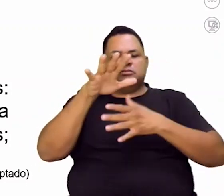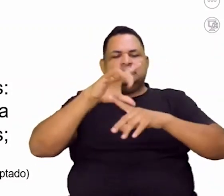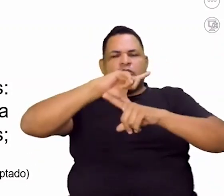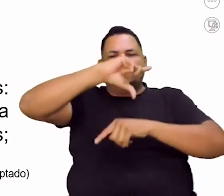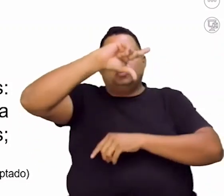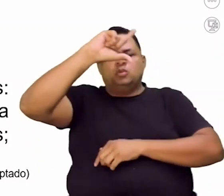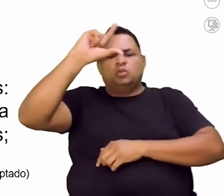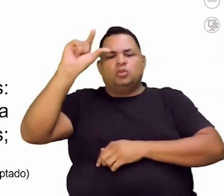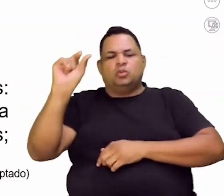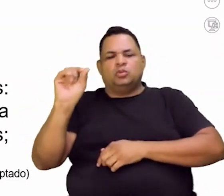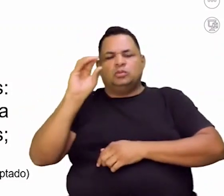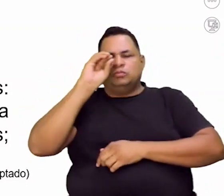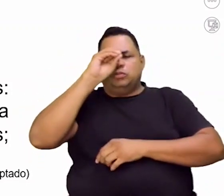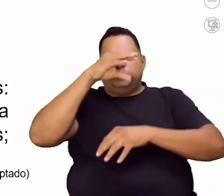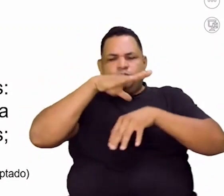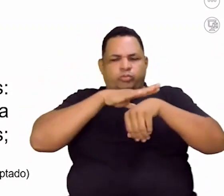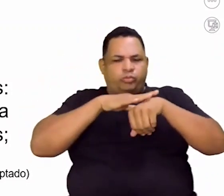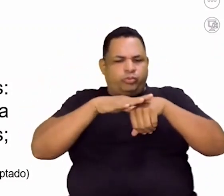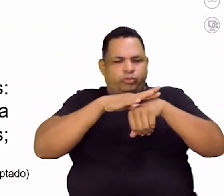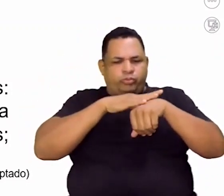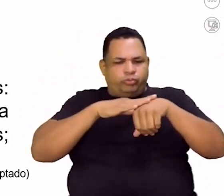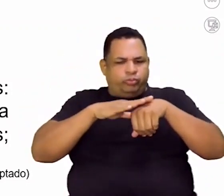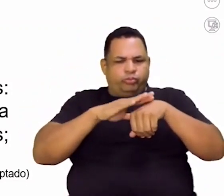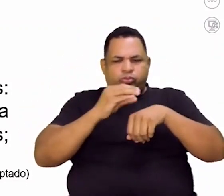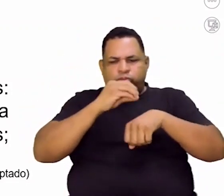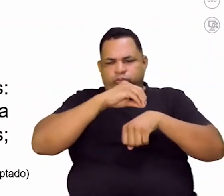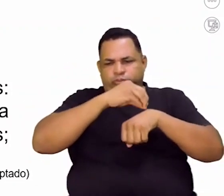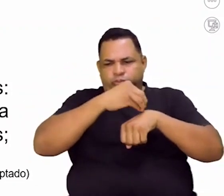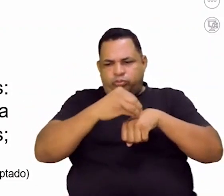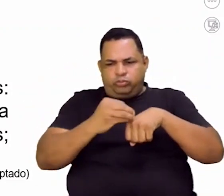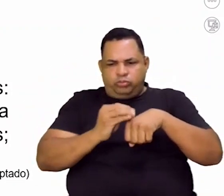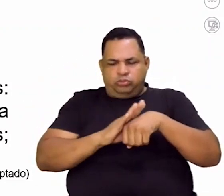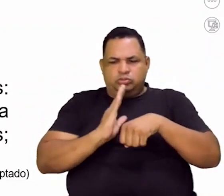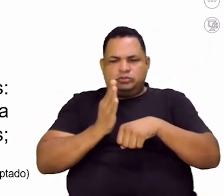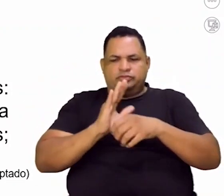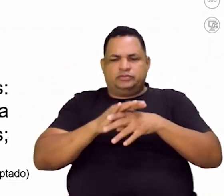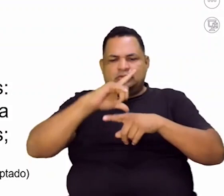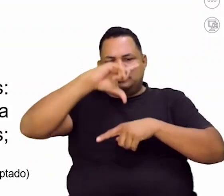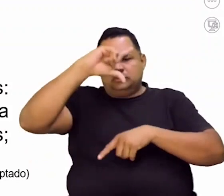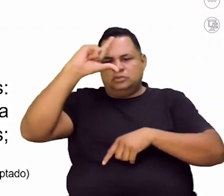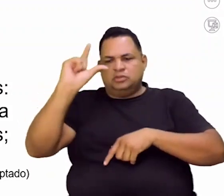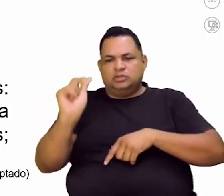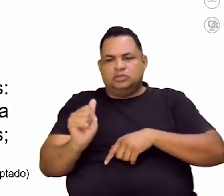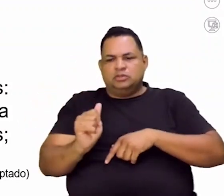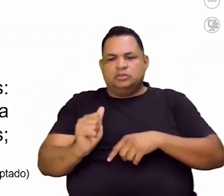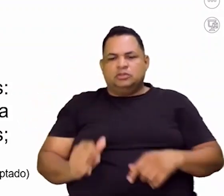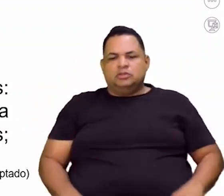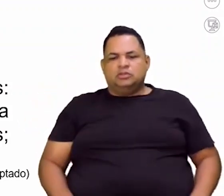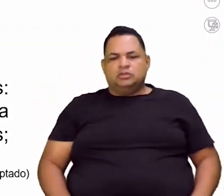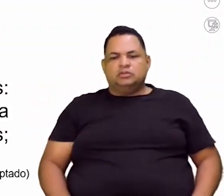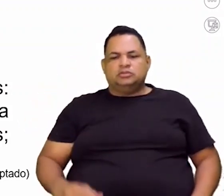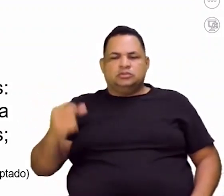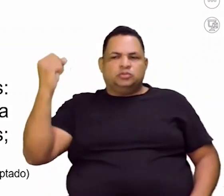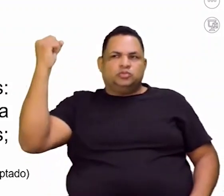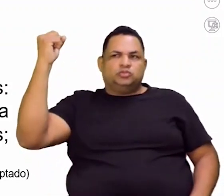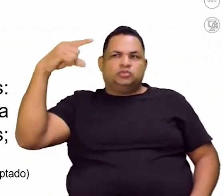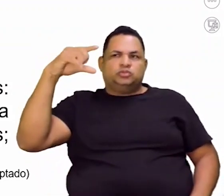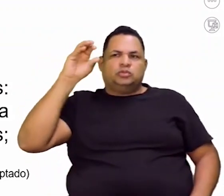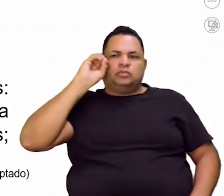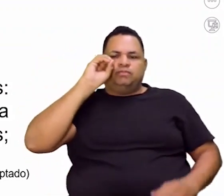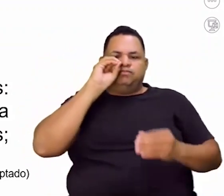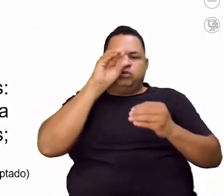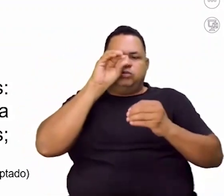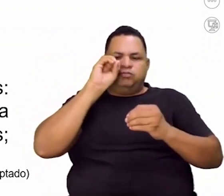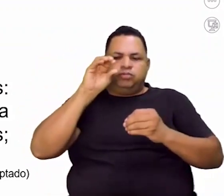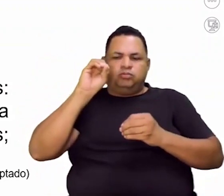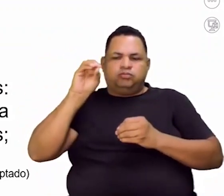é rugosa, né, e irregular. Eles já viram as crateras, né, que a gente vê hoje. O Sol tem manchas,